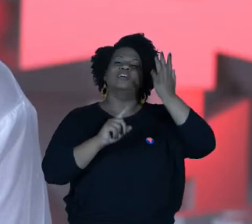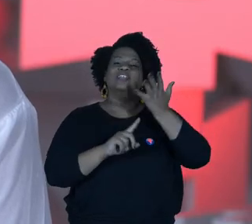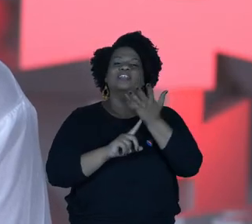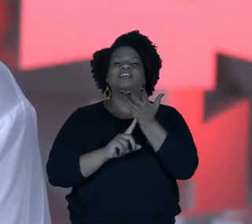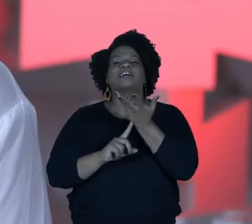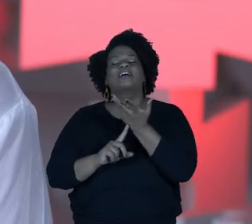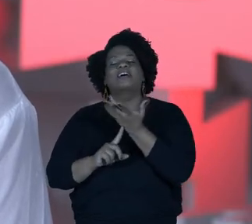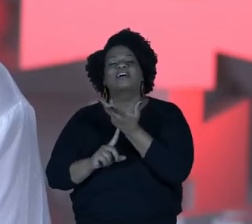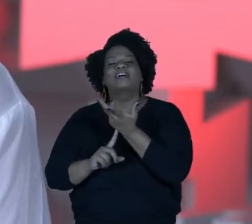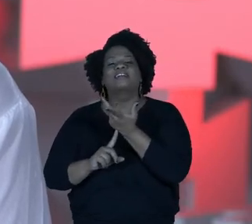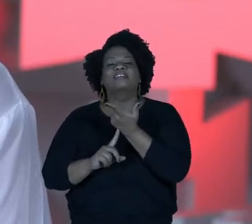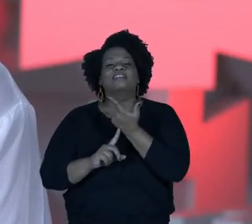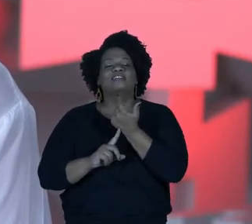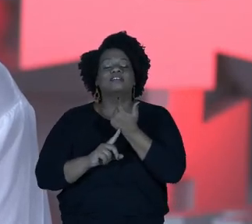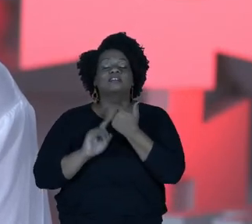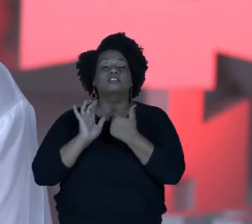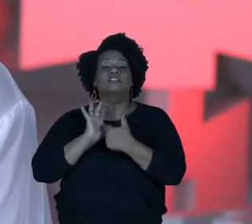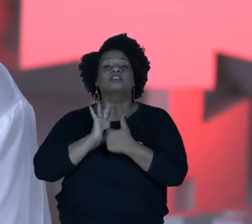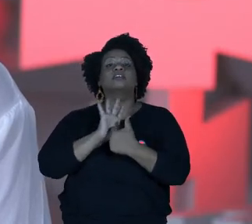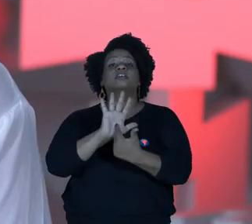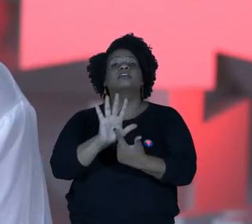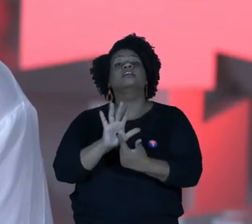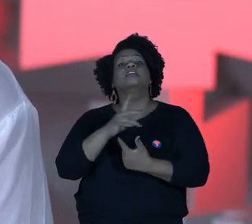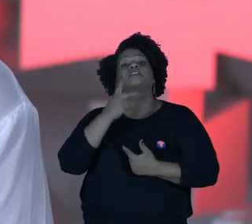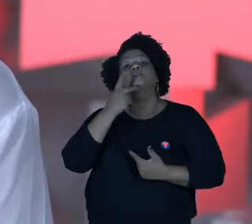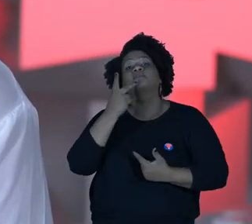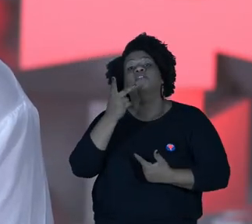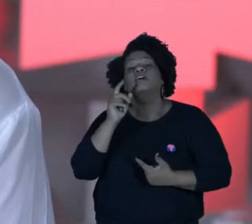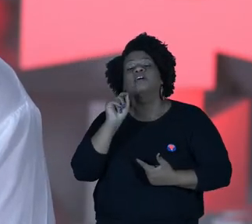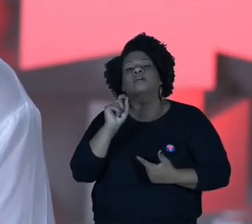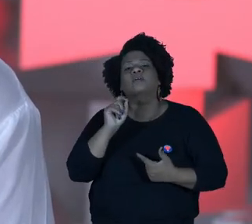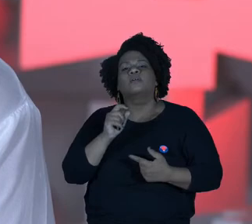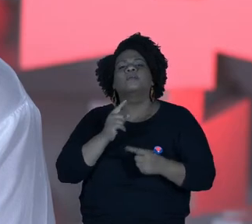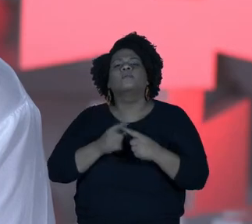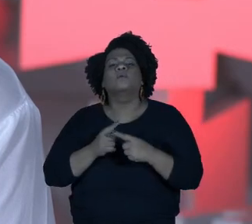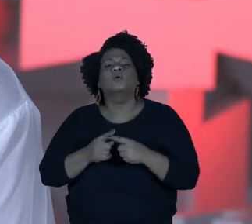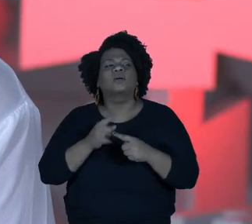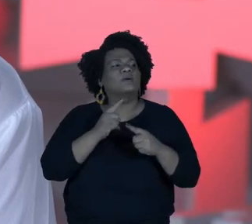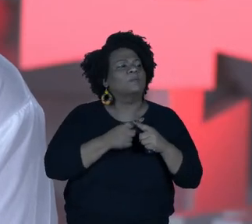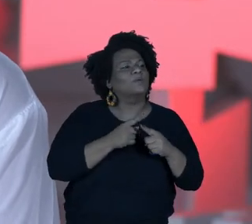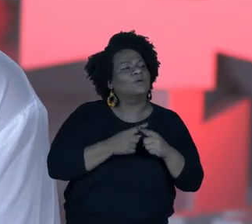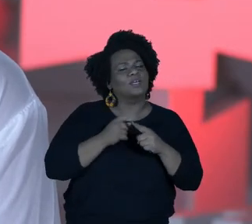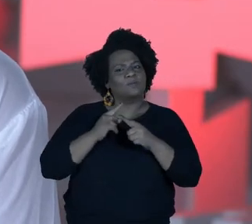faz uma, prenuncia o questionamento da representação.